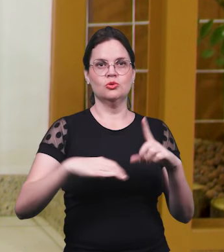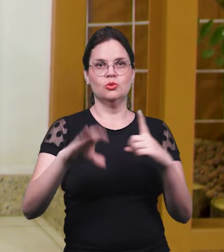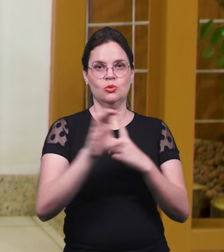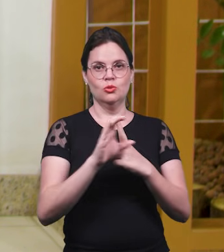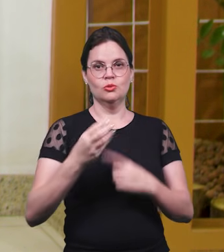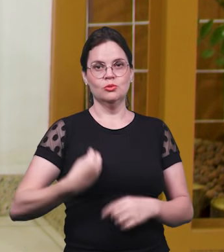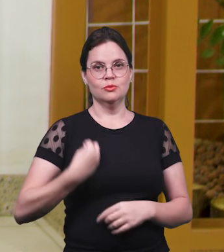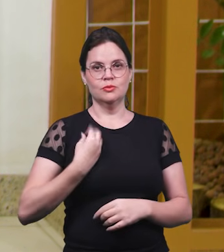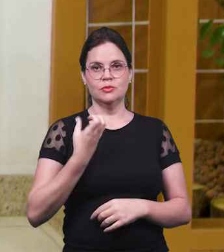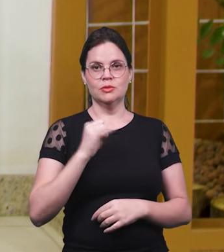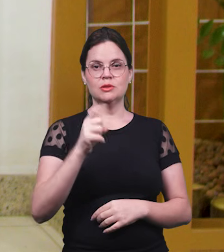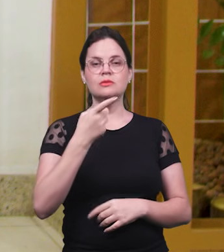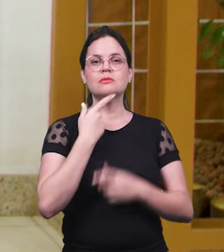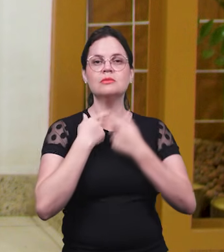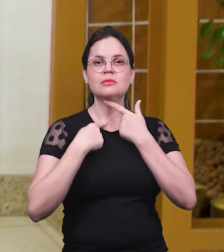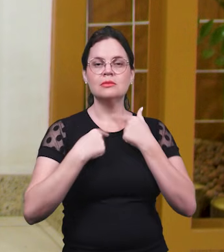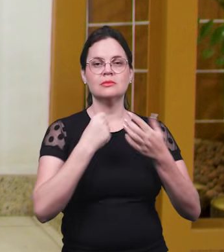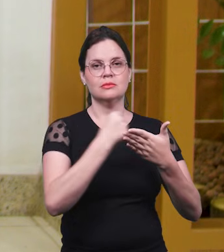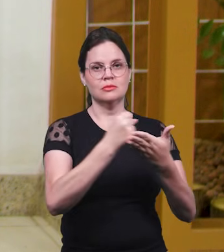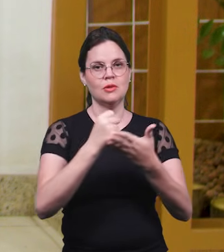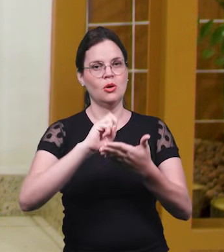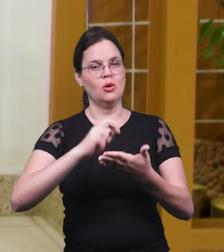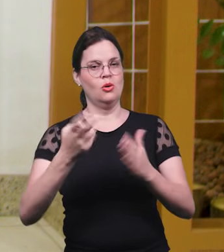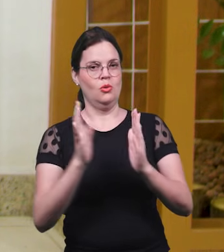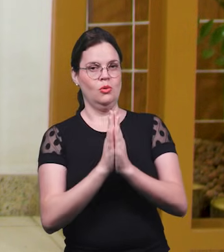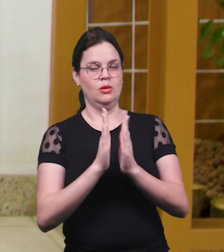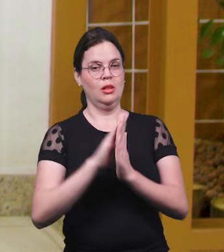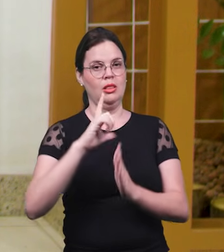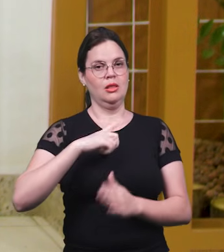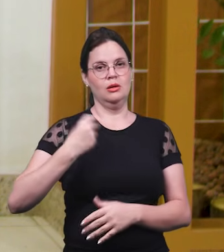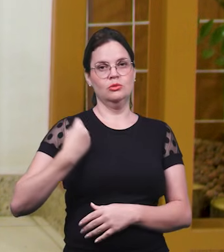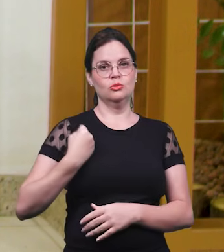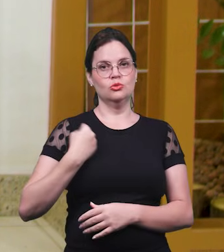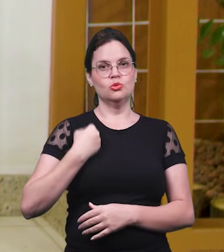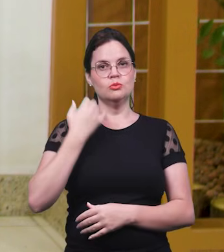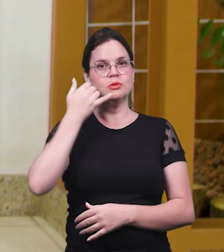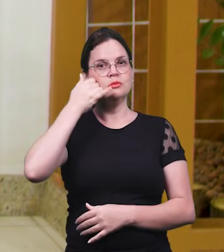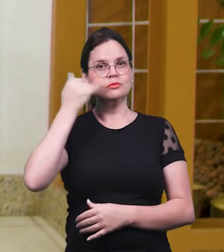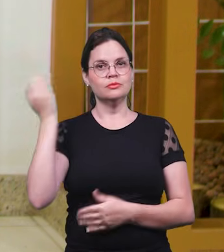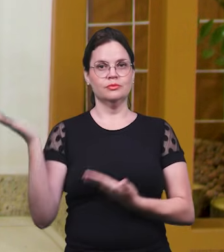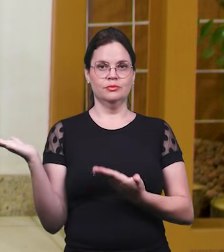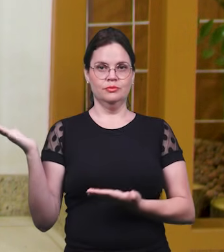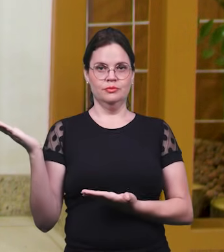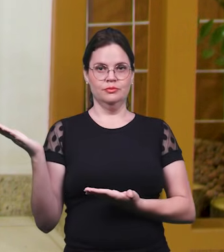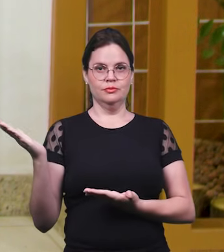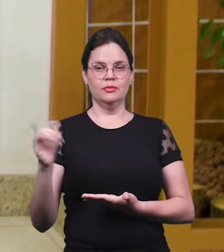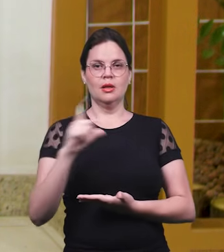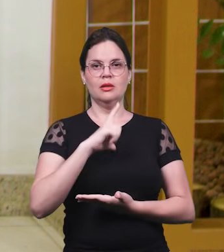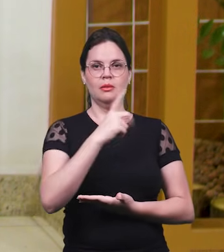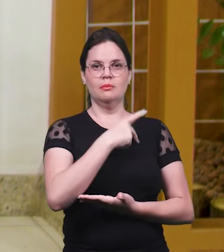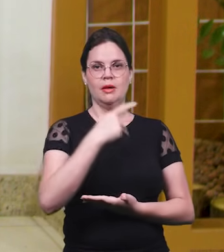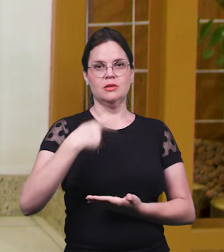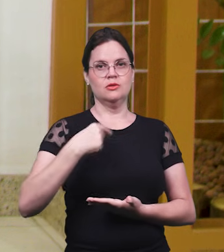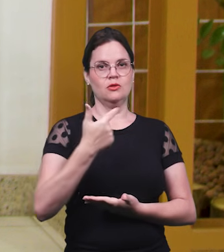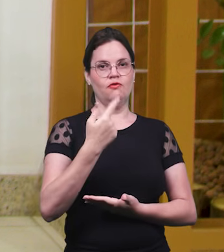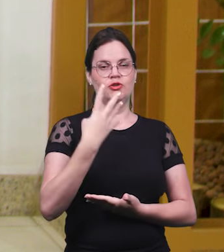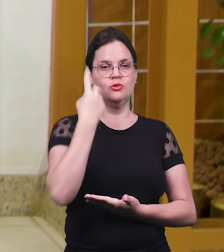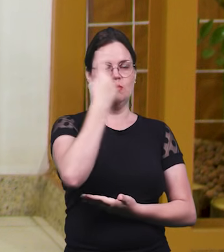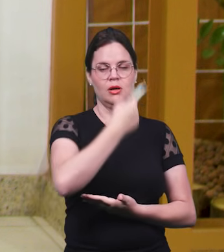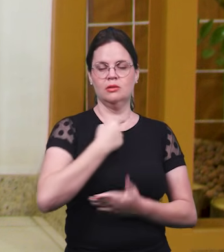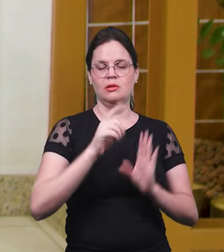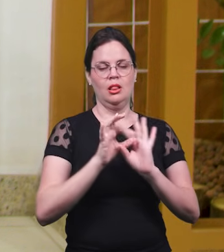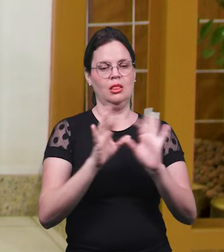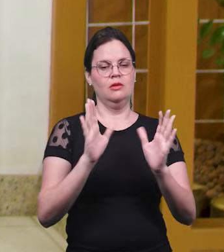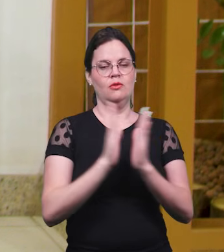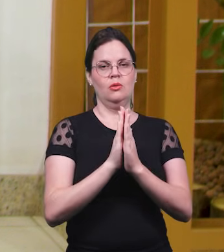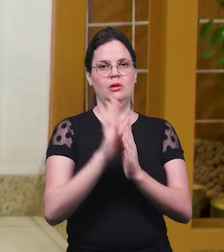deste culto. Se você desejar uma assistência ou uma oração, tem um número aparecendo na sua tela. Tem pastores à